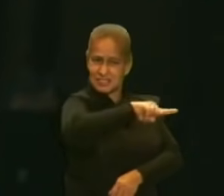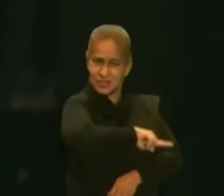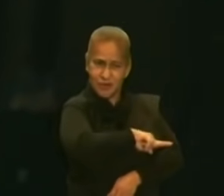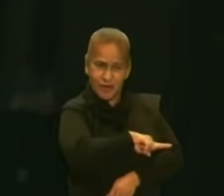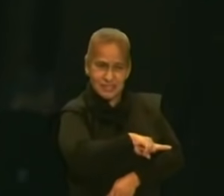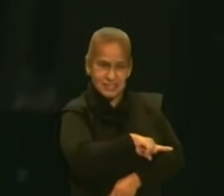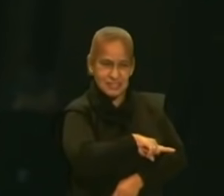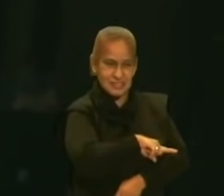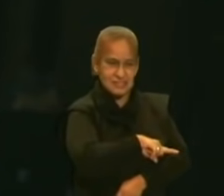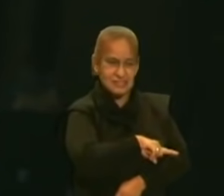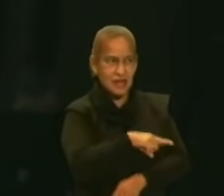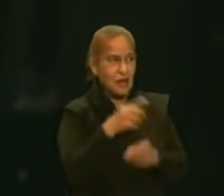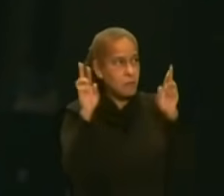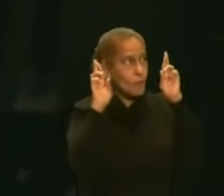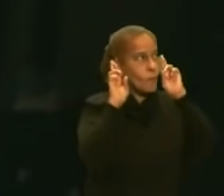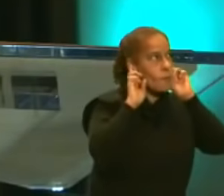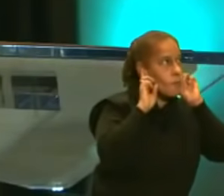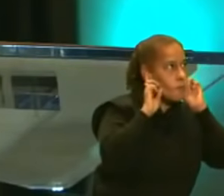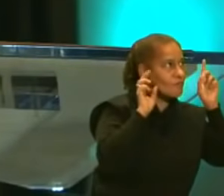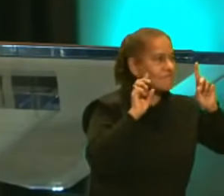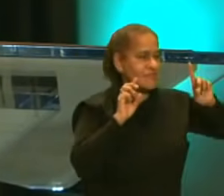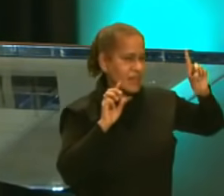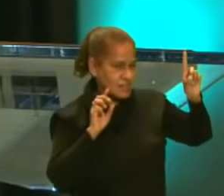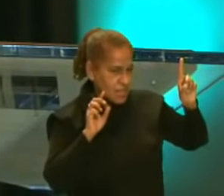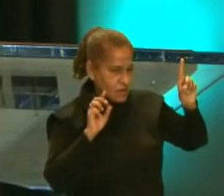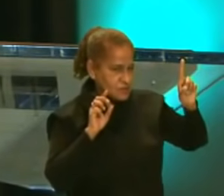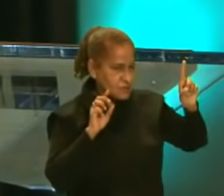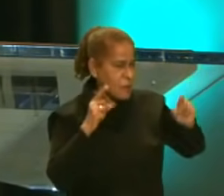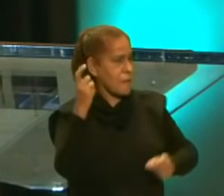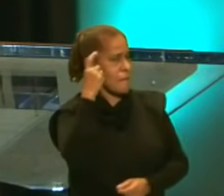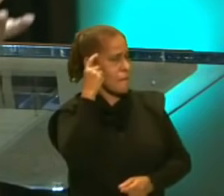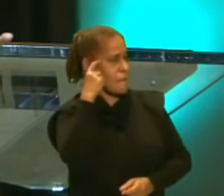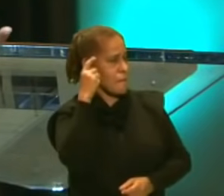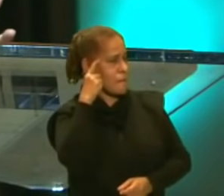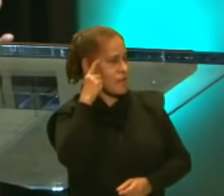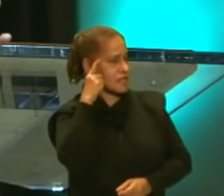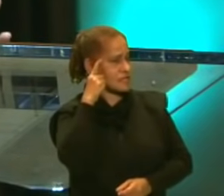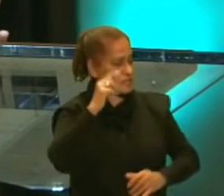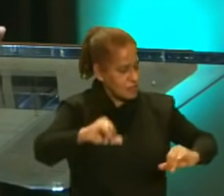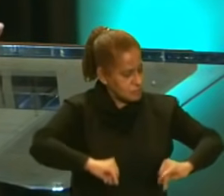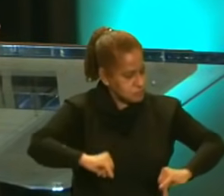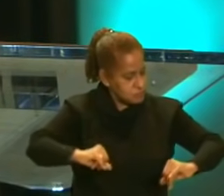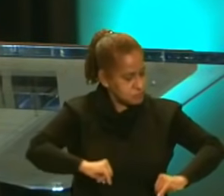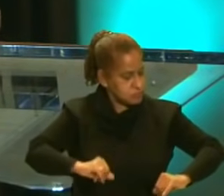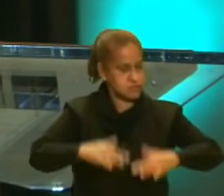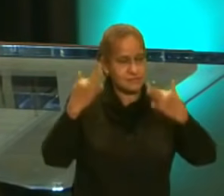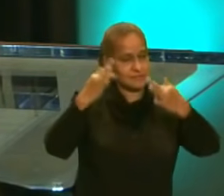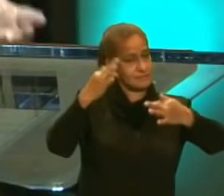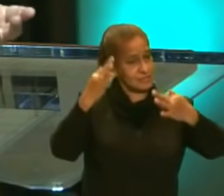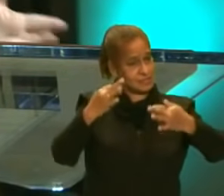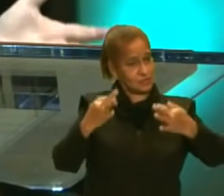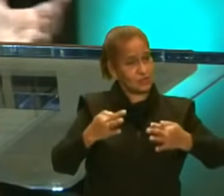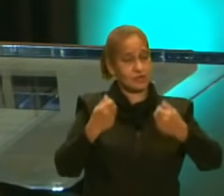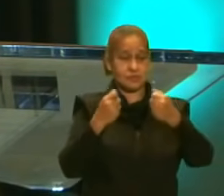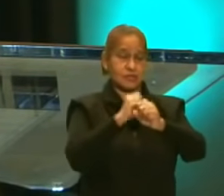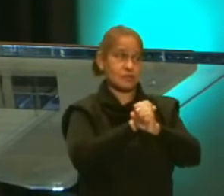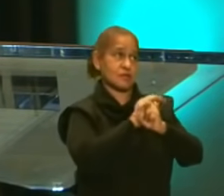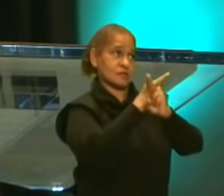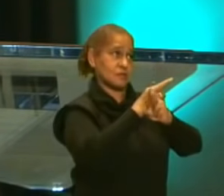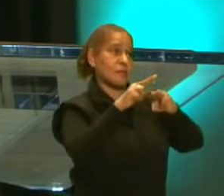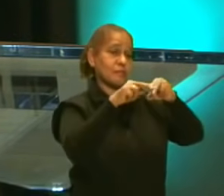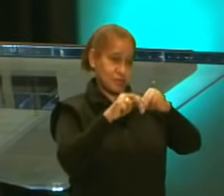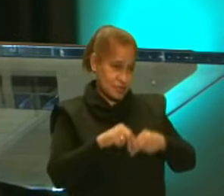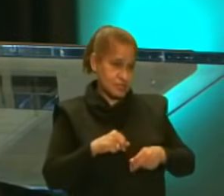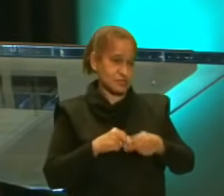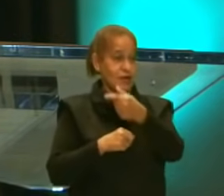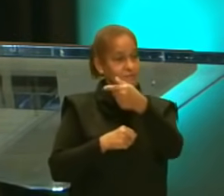nos afligem, então a ideia que o texto do Apocalipse dá é que acabou a esperança. E é por isso que vai tocar a 7ª